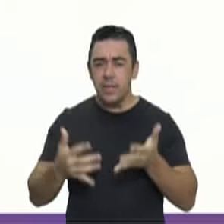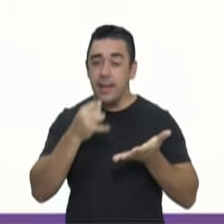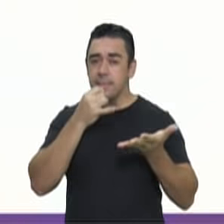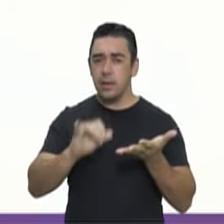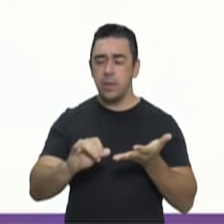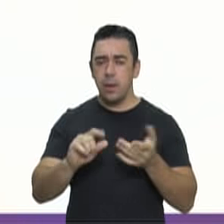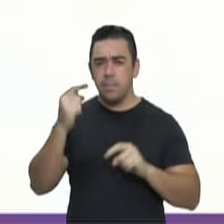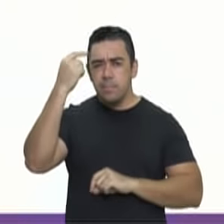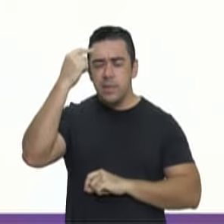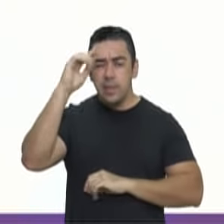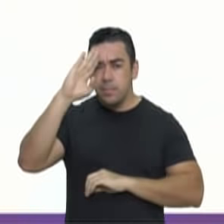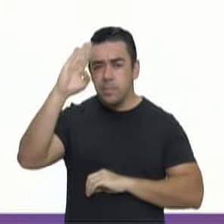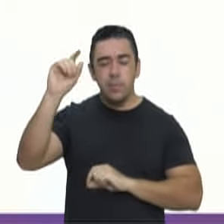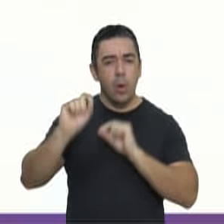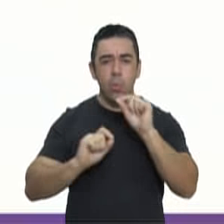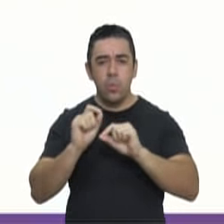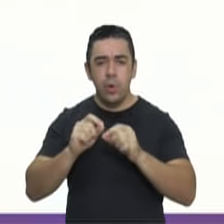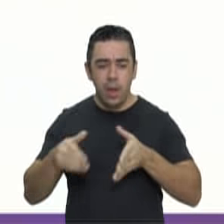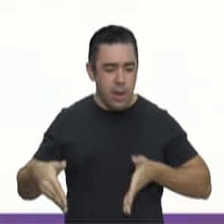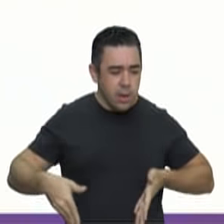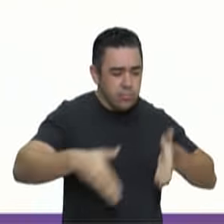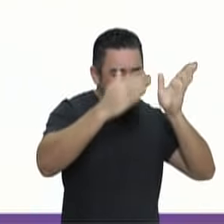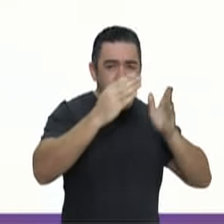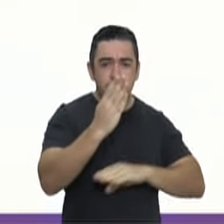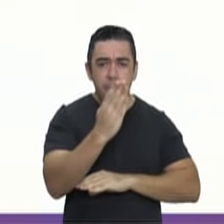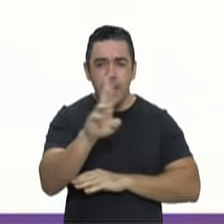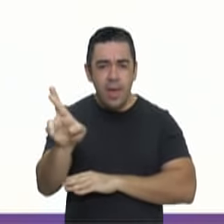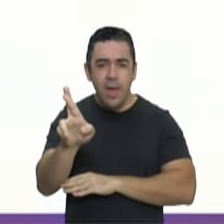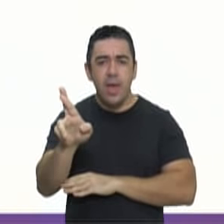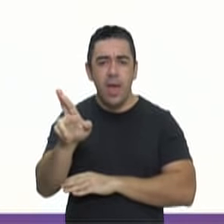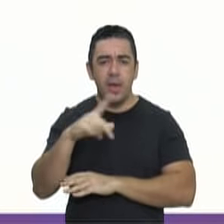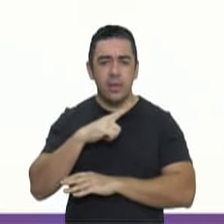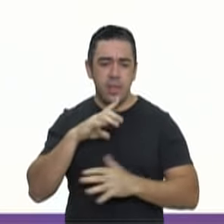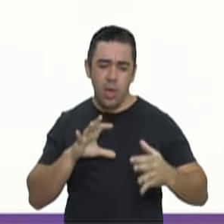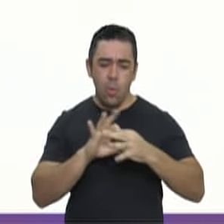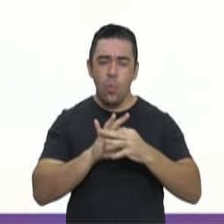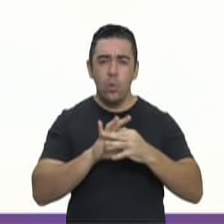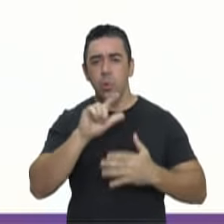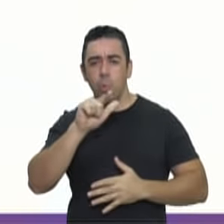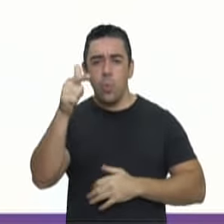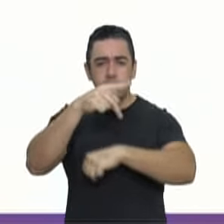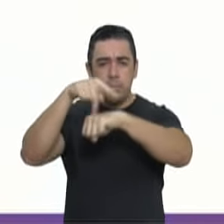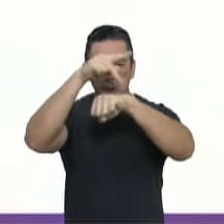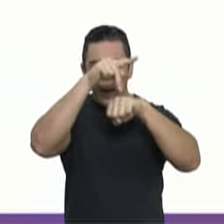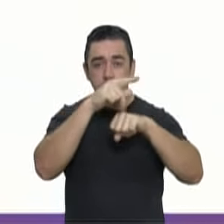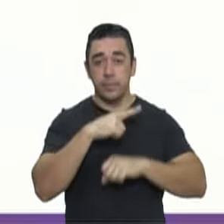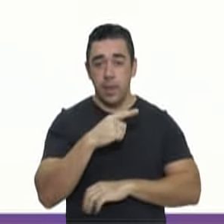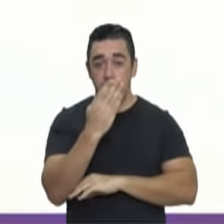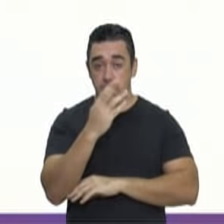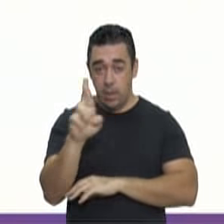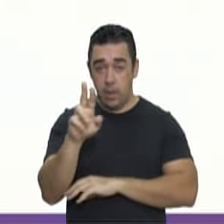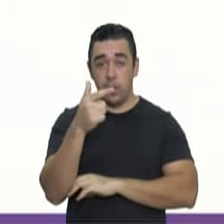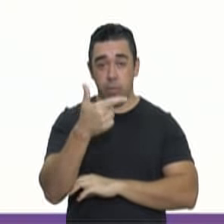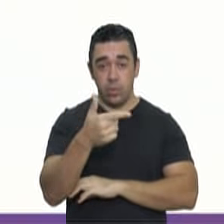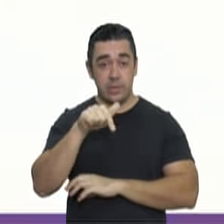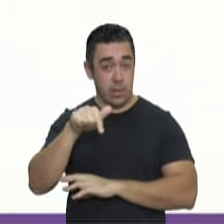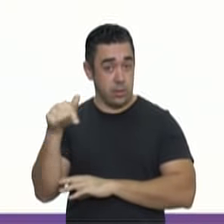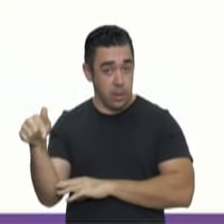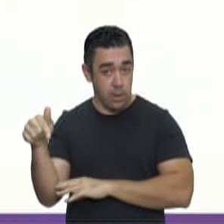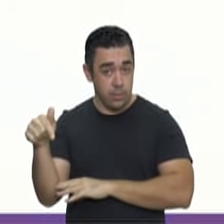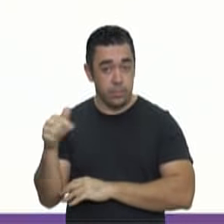nas principais rodovias que ligam o nosso estado com o restante do país. Nós temos ali a BR-277, nós